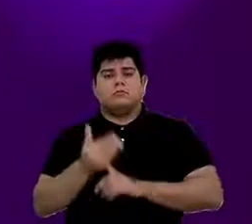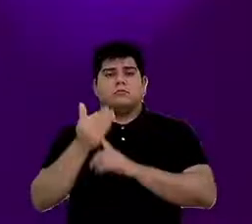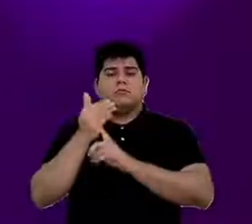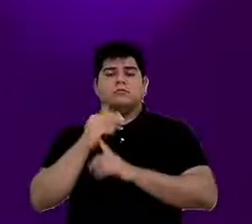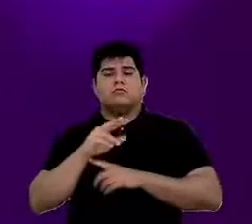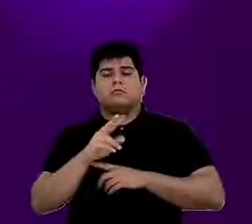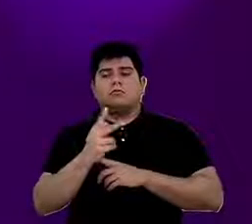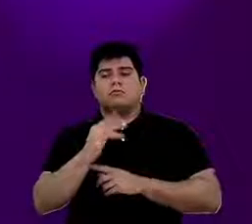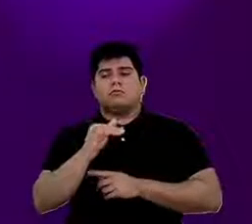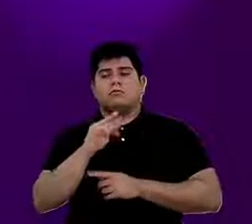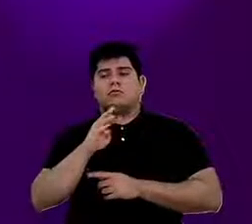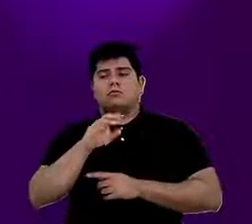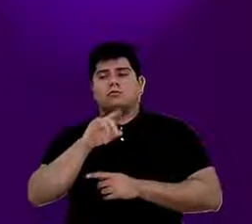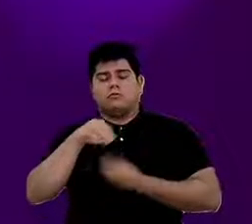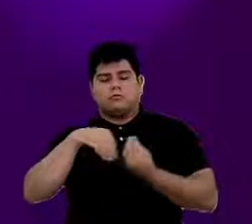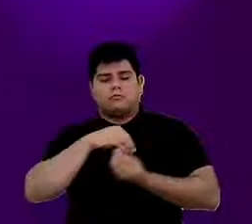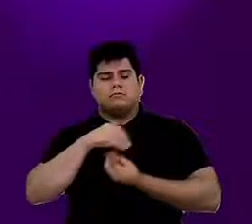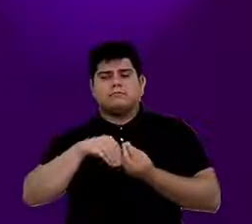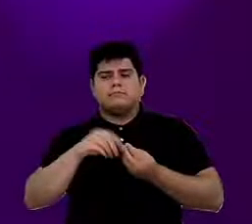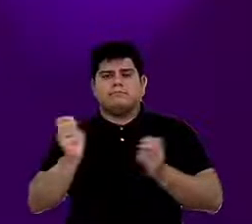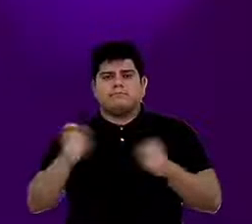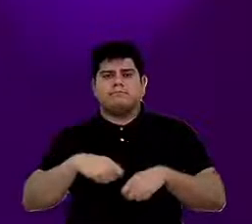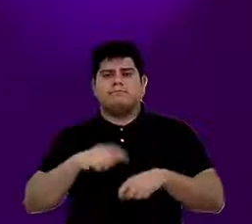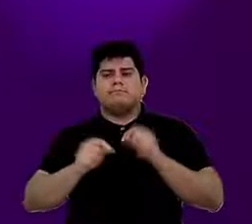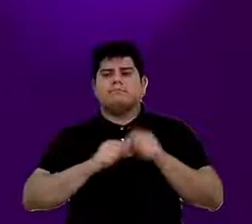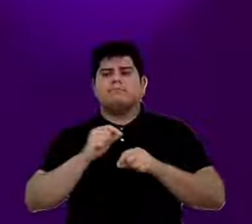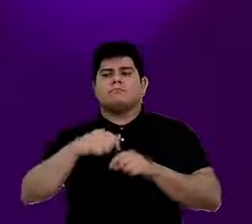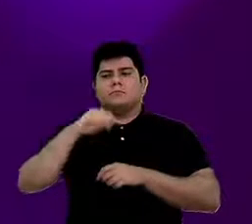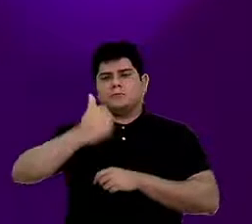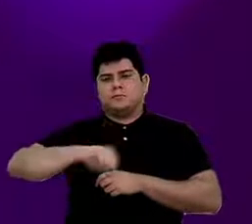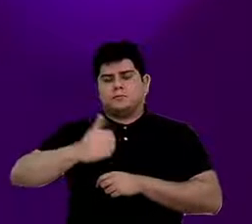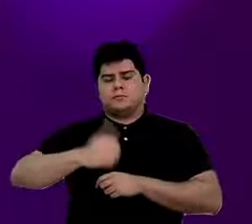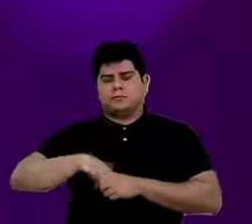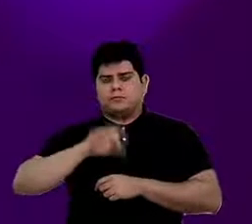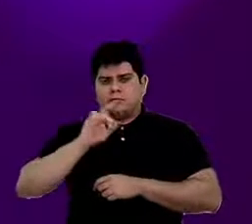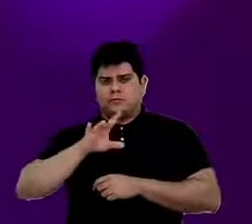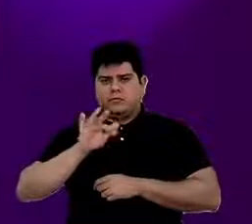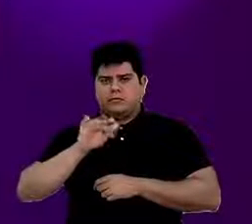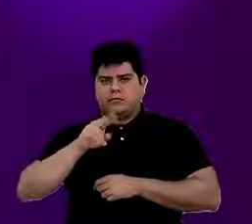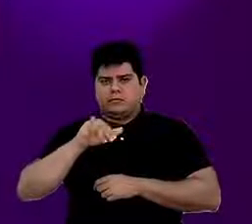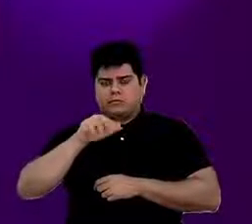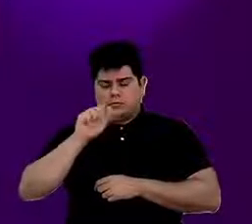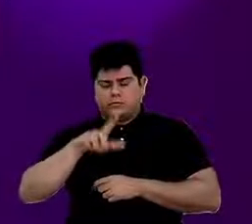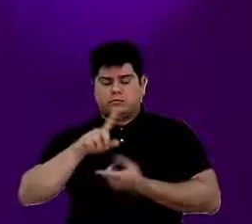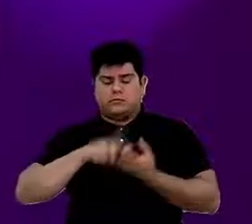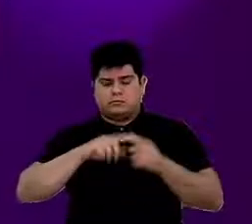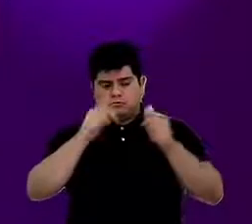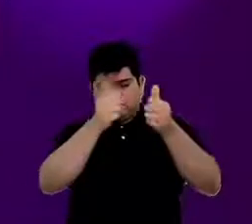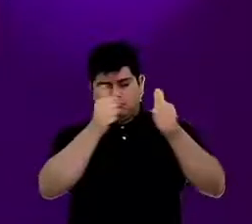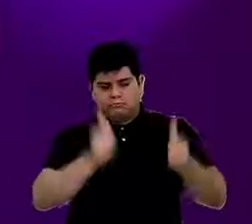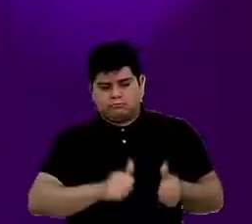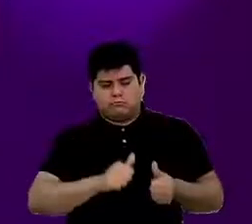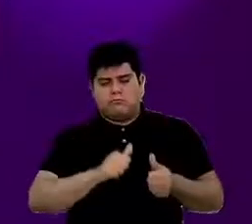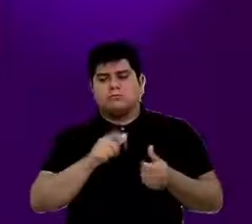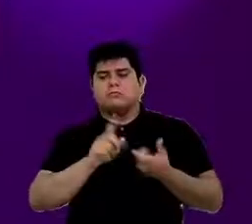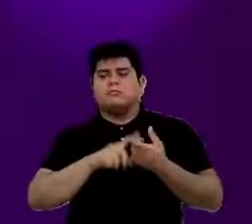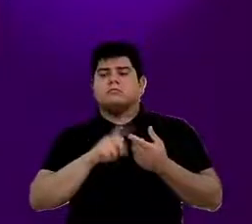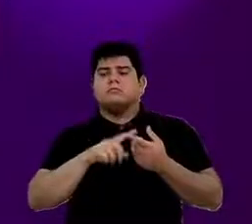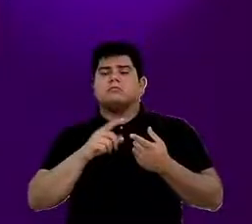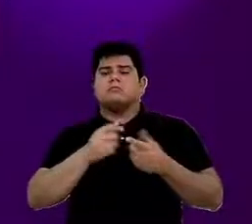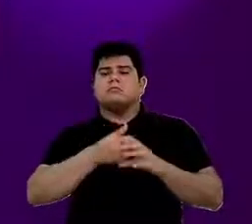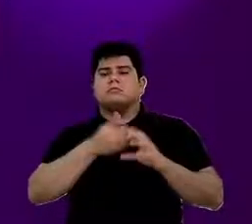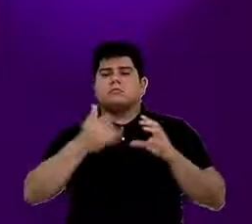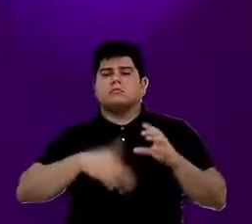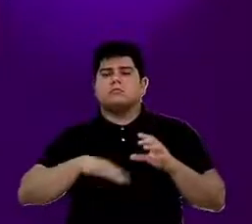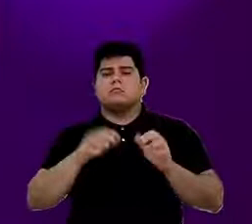híbridas que prometem, né, a avaliação não só funcional, mas a avaliação anatômica e a caracterização